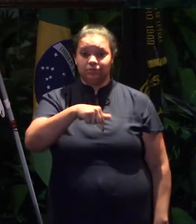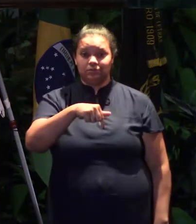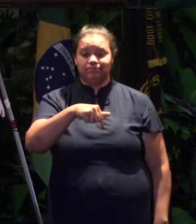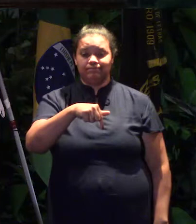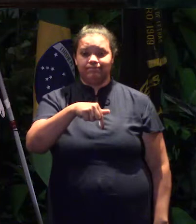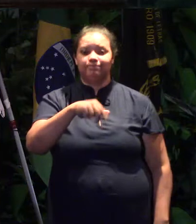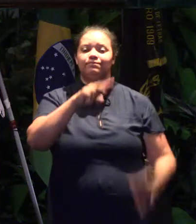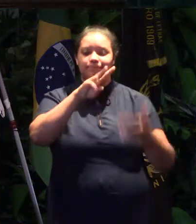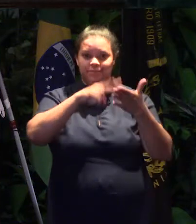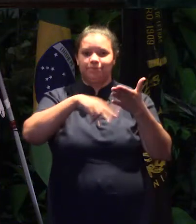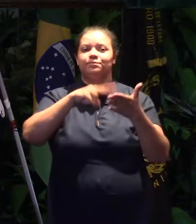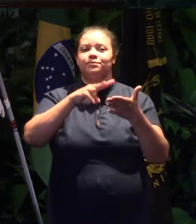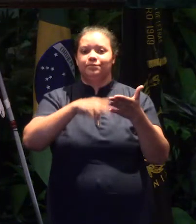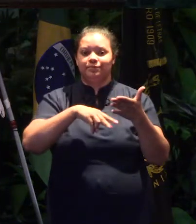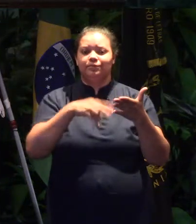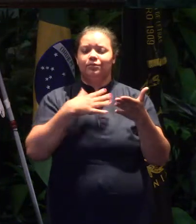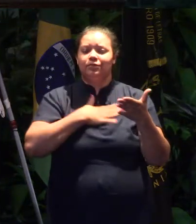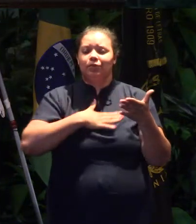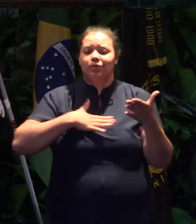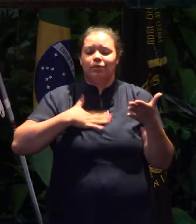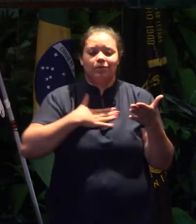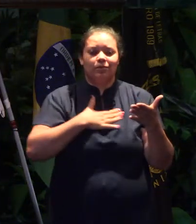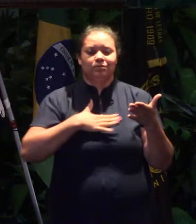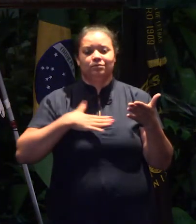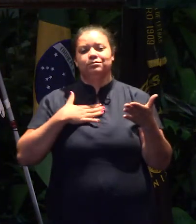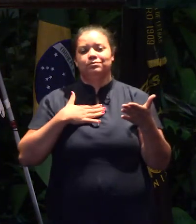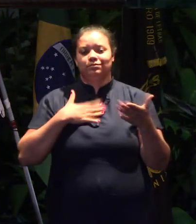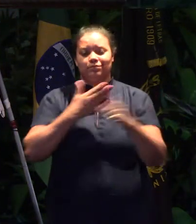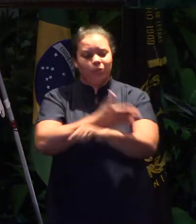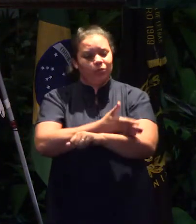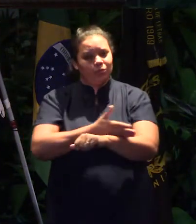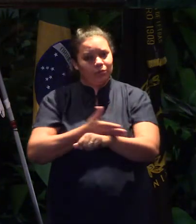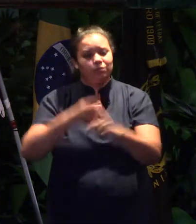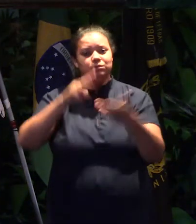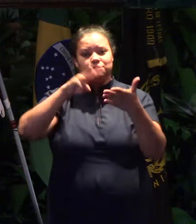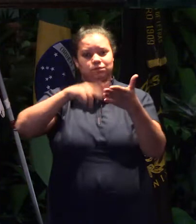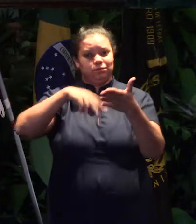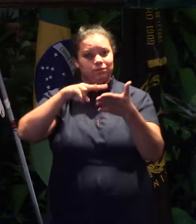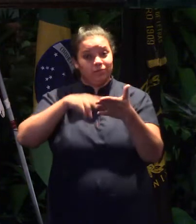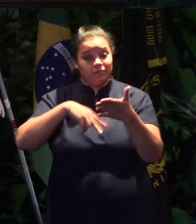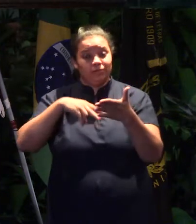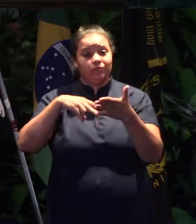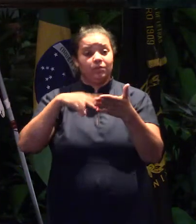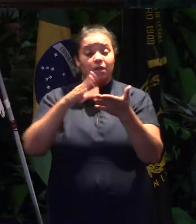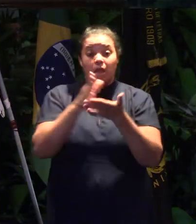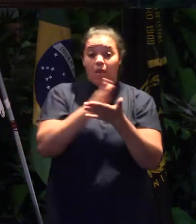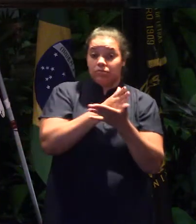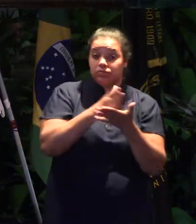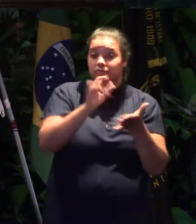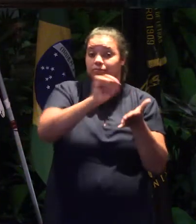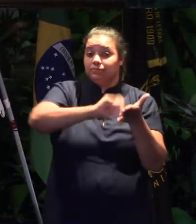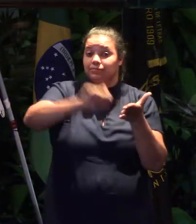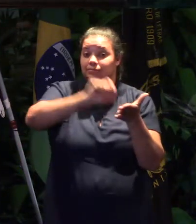no sentido de que cultivam o prazer e o hábito da leitura, além de serem muitos também escritores.